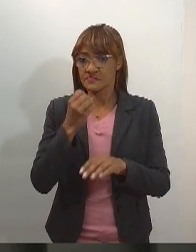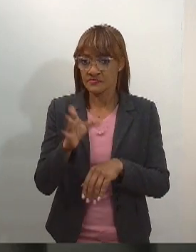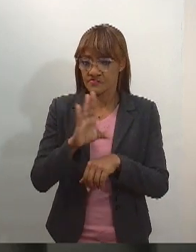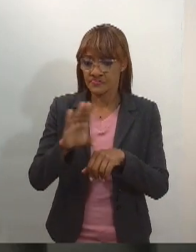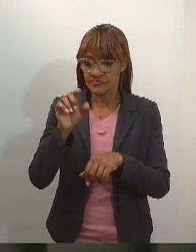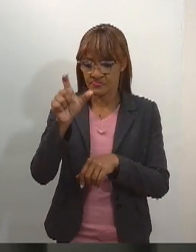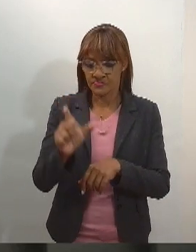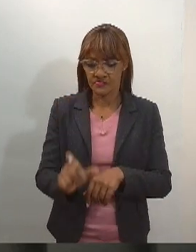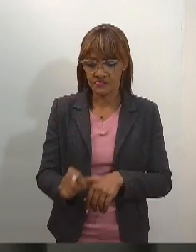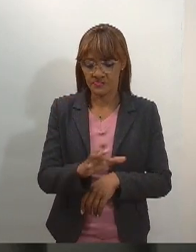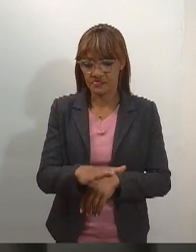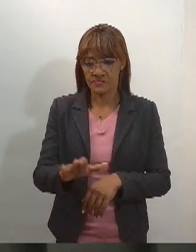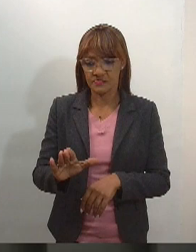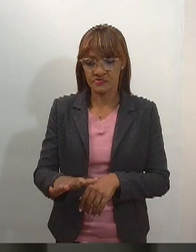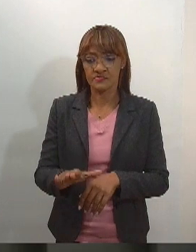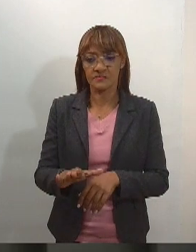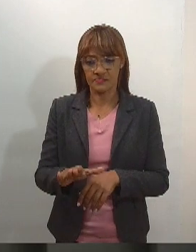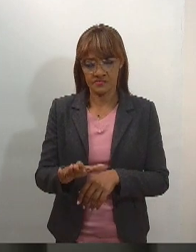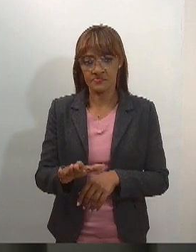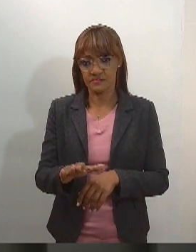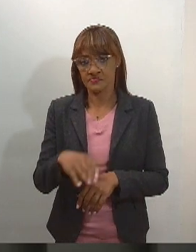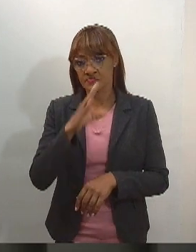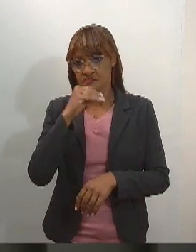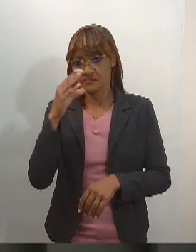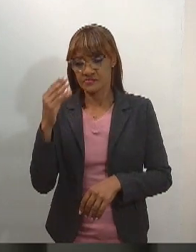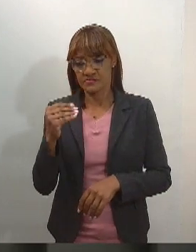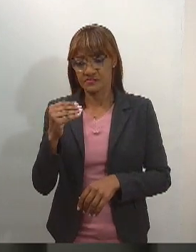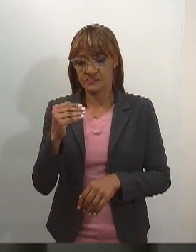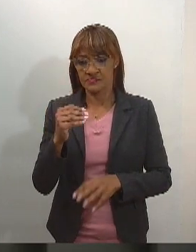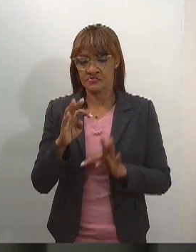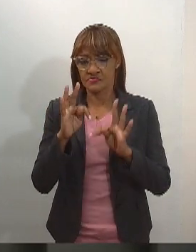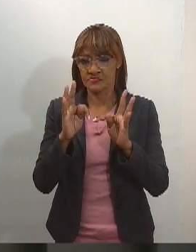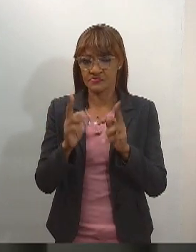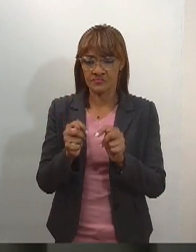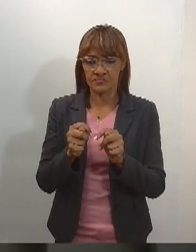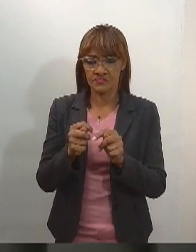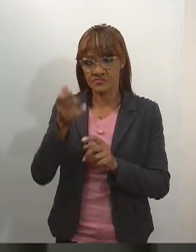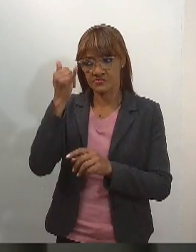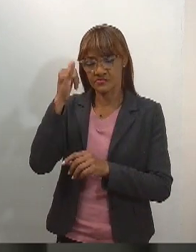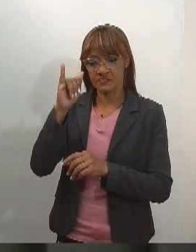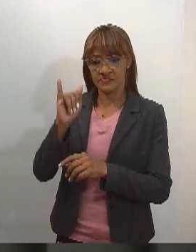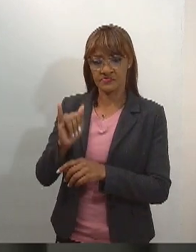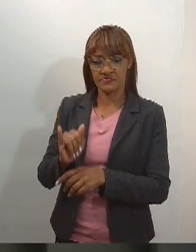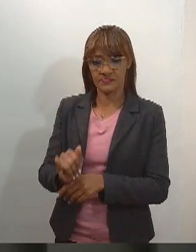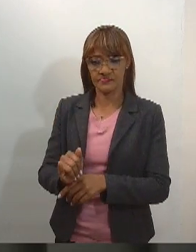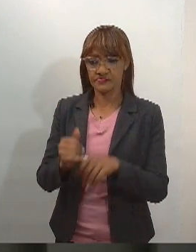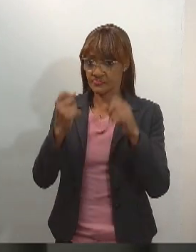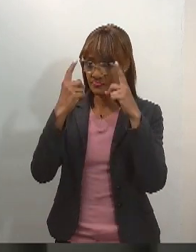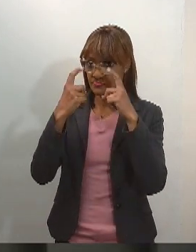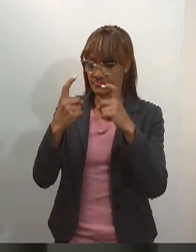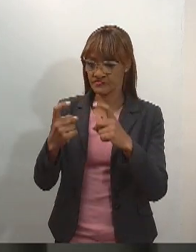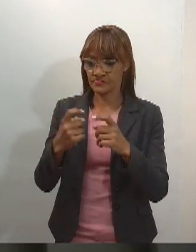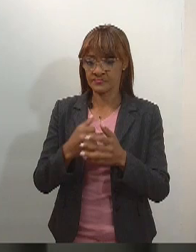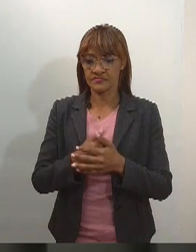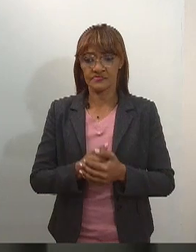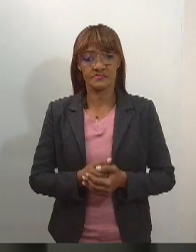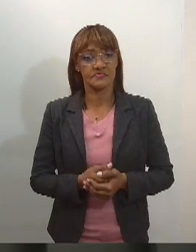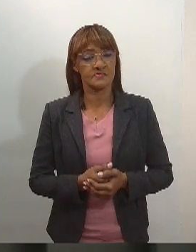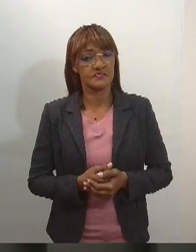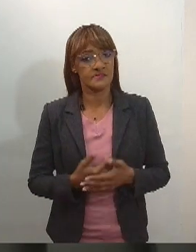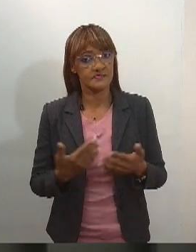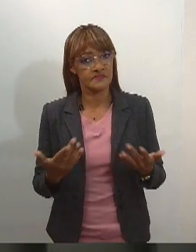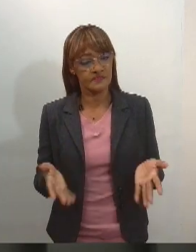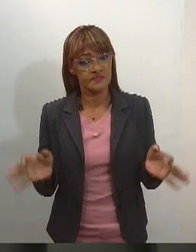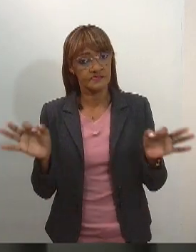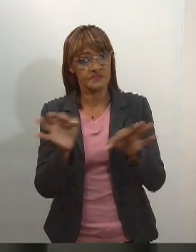e aos adolescentes nas unidades policiais, evitando a prática da violência institucional. Esta edição do Informativo